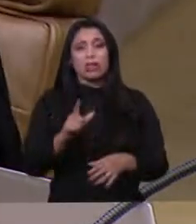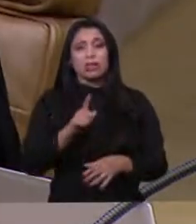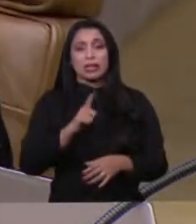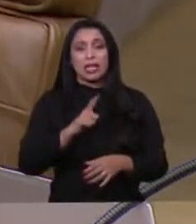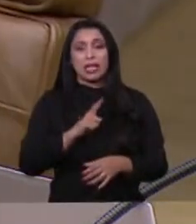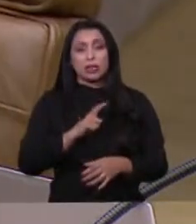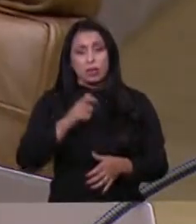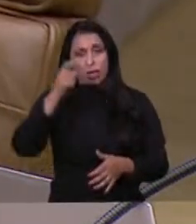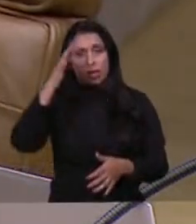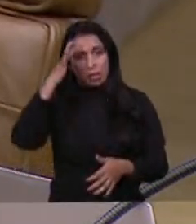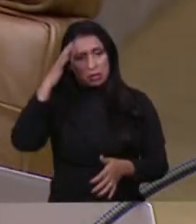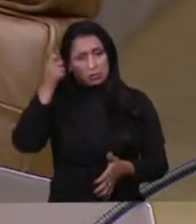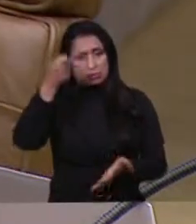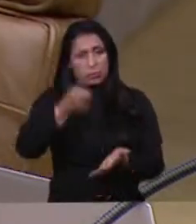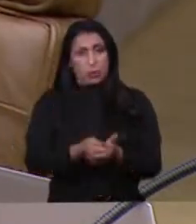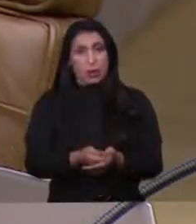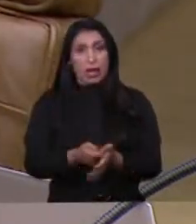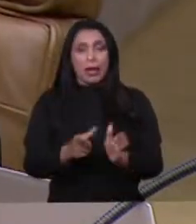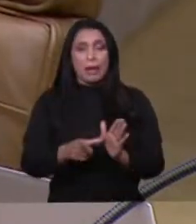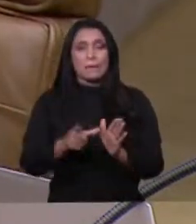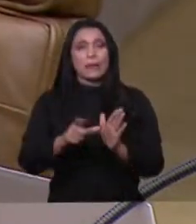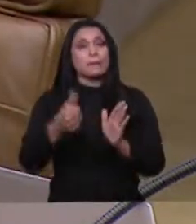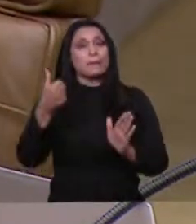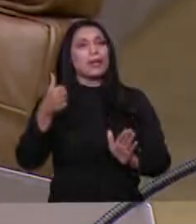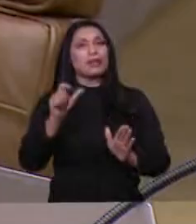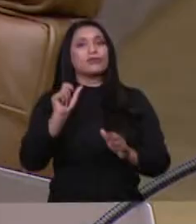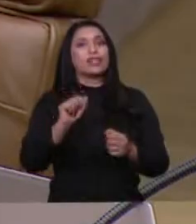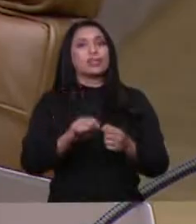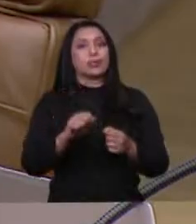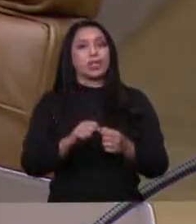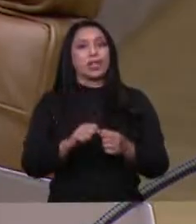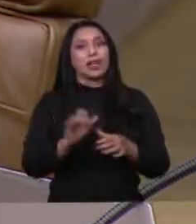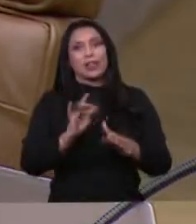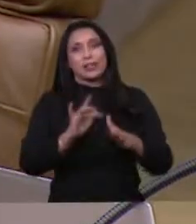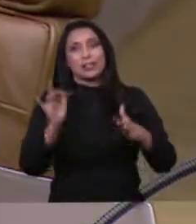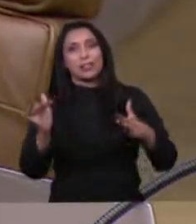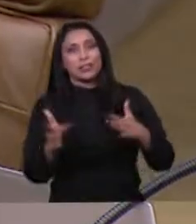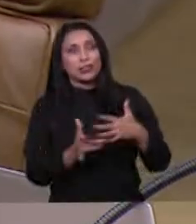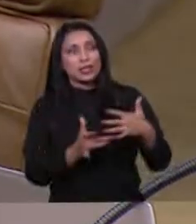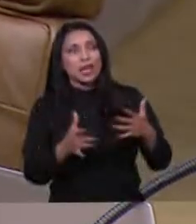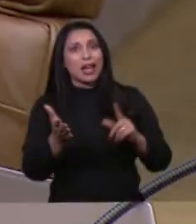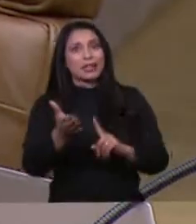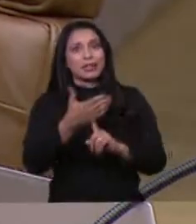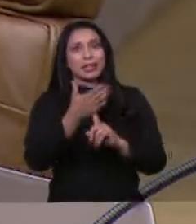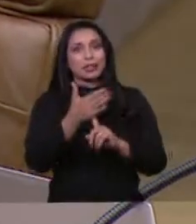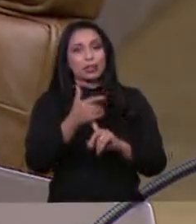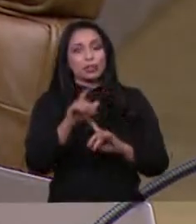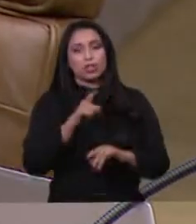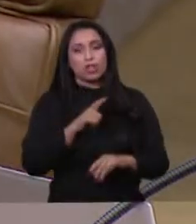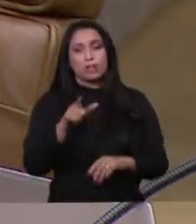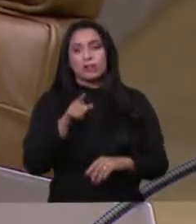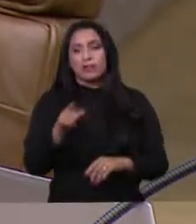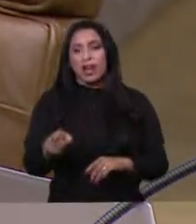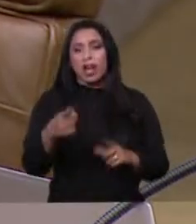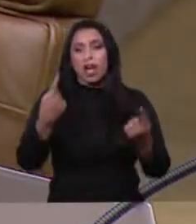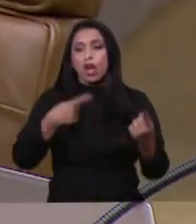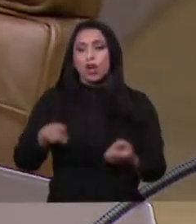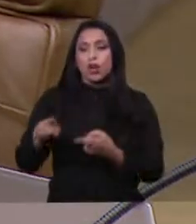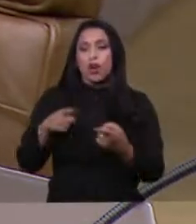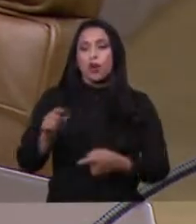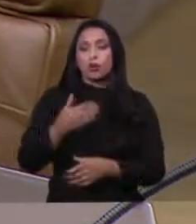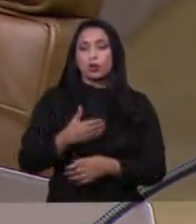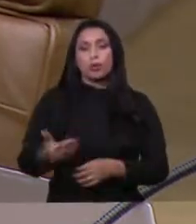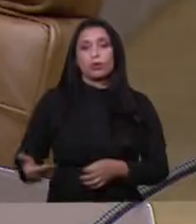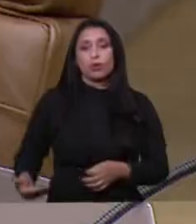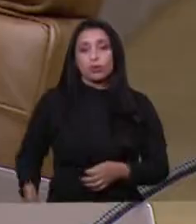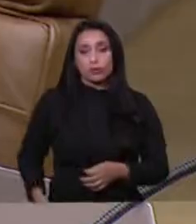isso. Primeiro, você desacredita, e hoje as redes sociais e essas tecnologias são usadas para este descrédito dos governos, para